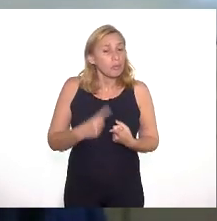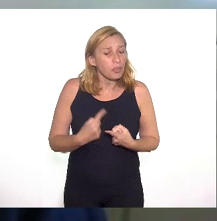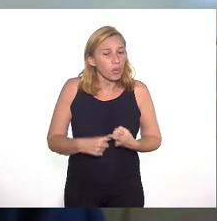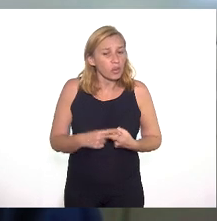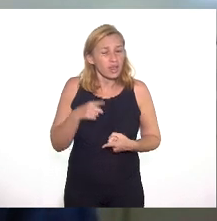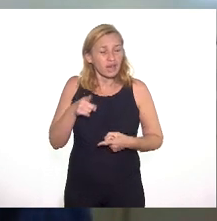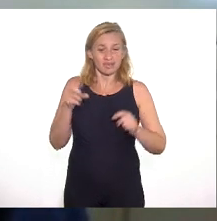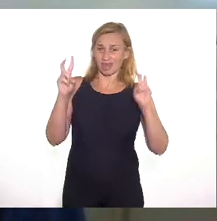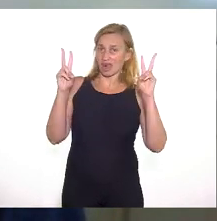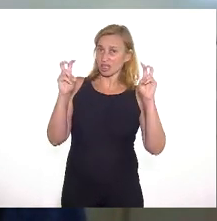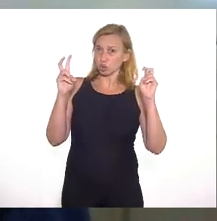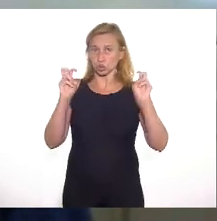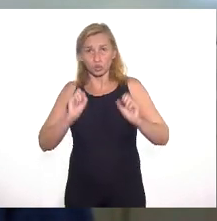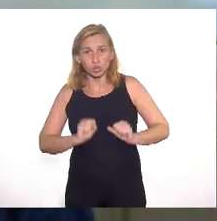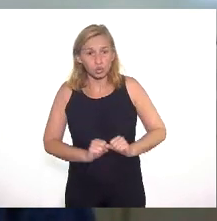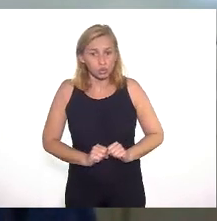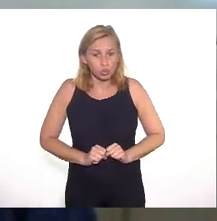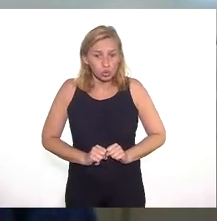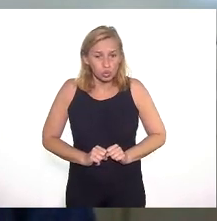essa questão